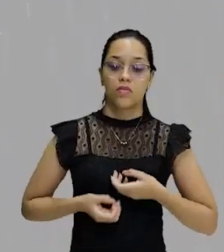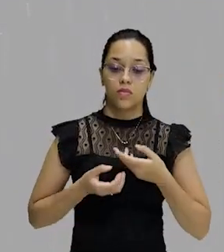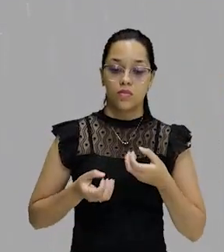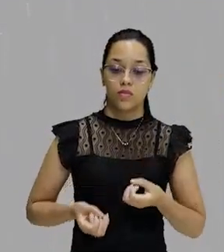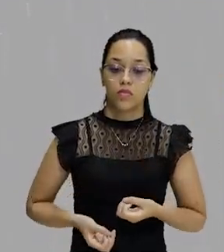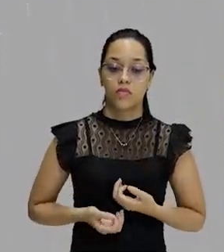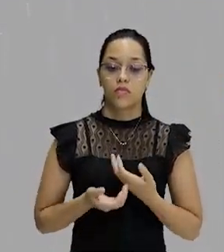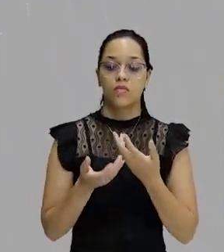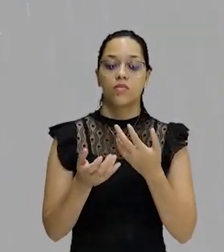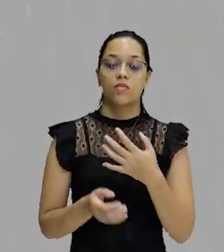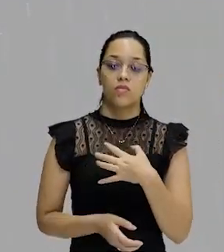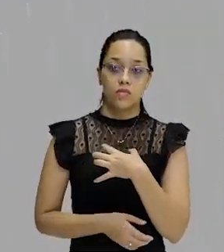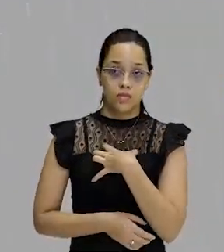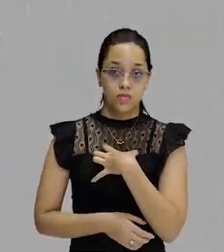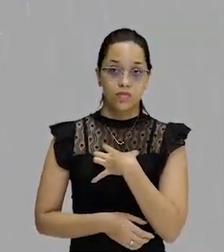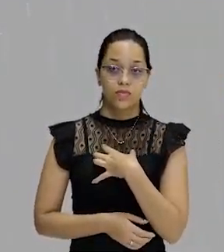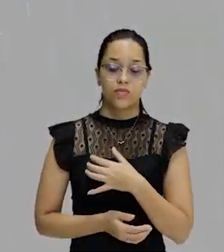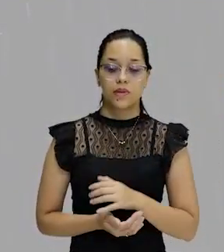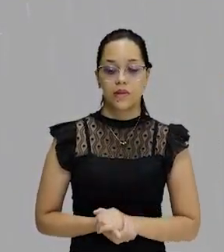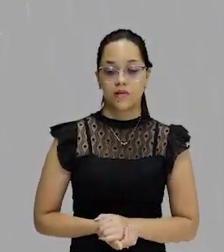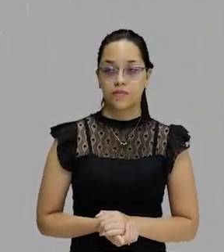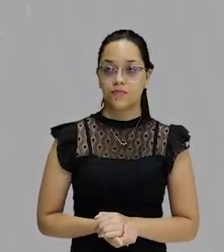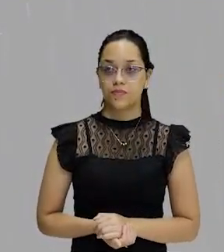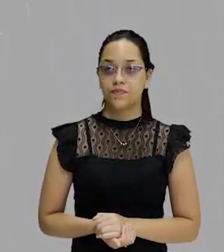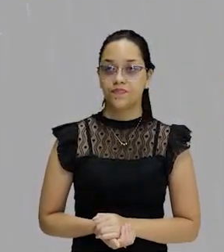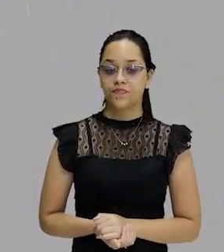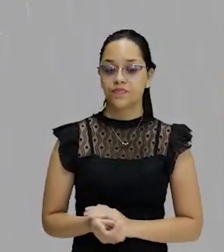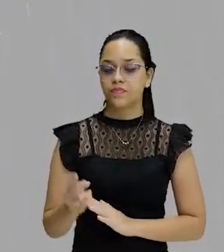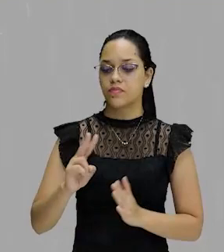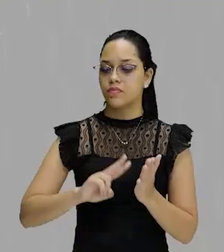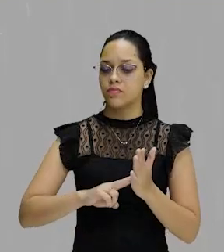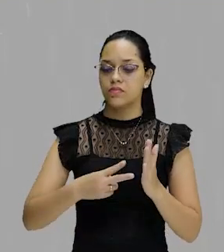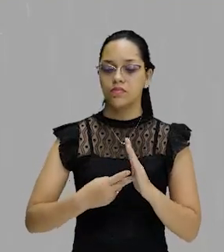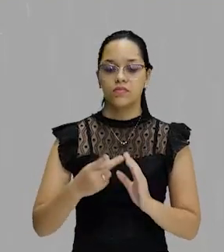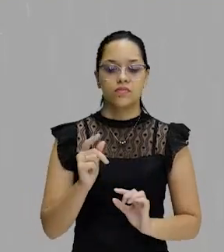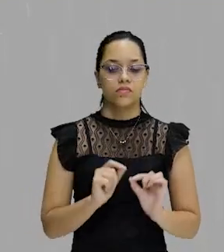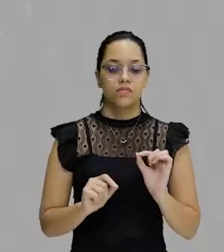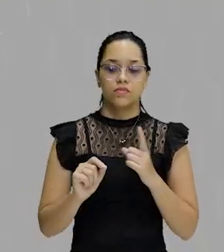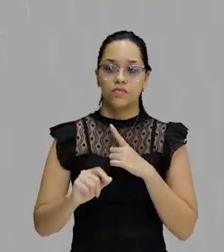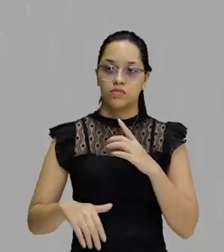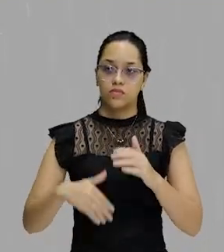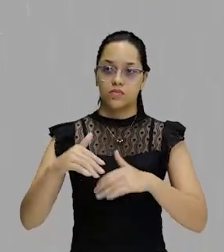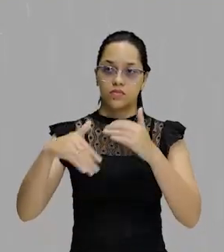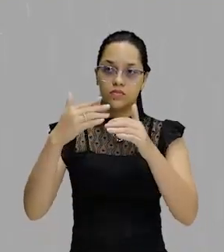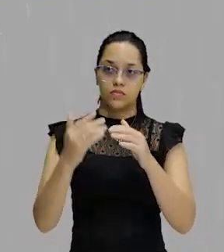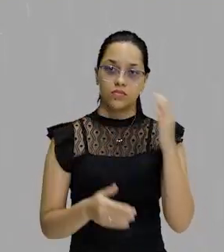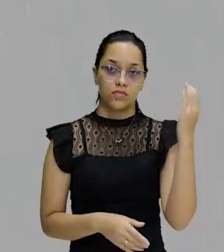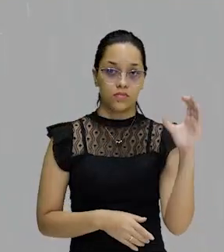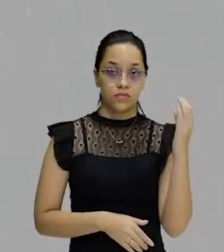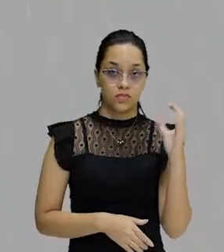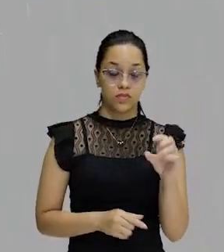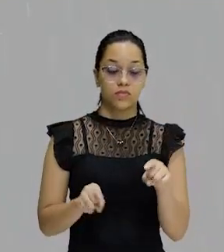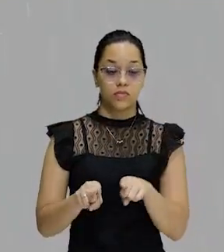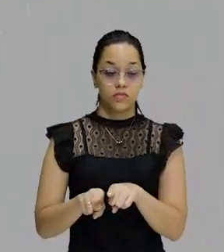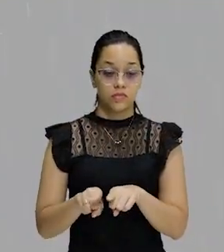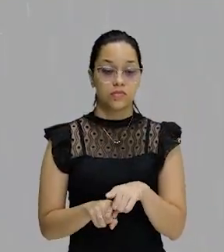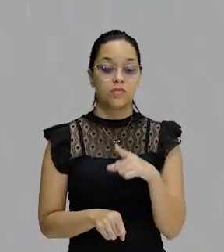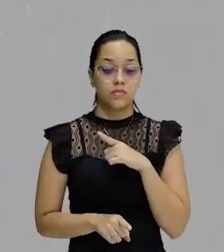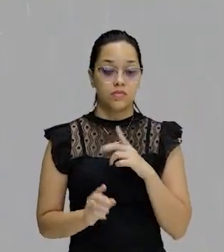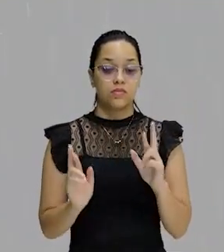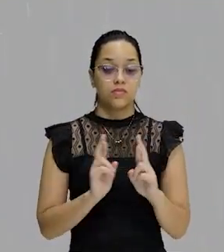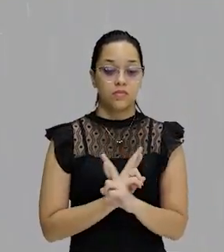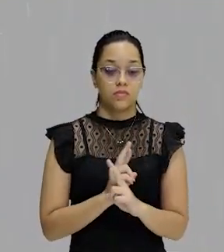cor e mesmo a expressão e o sentimento. Ou seja, o desenvolvimento científico ele tem uma